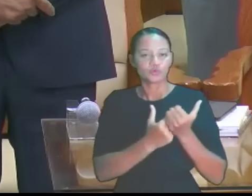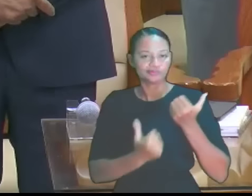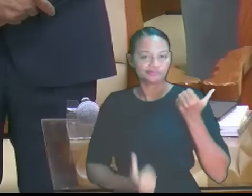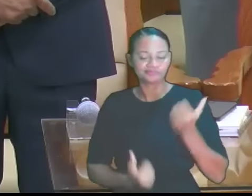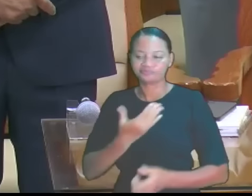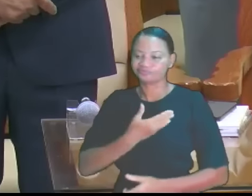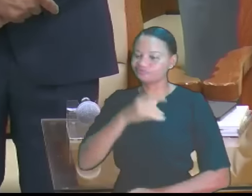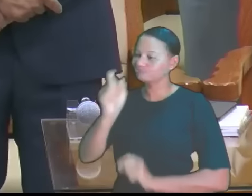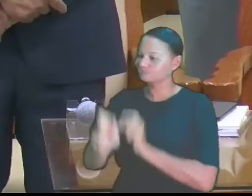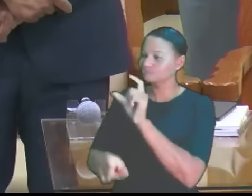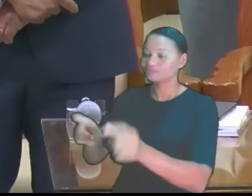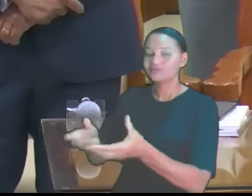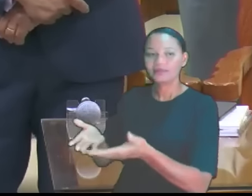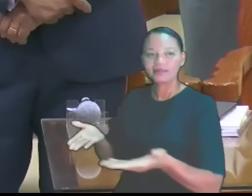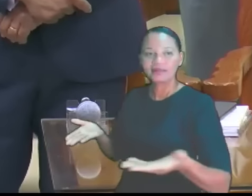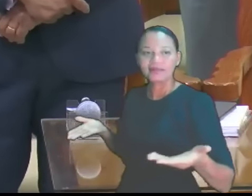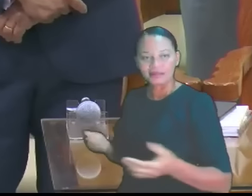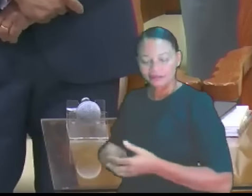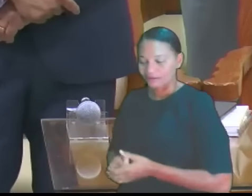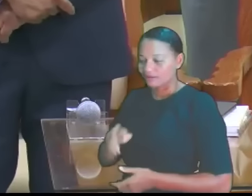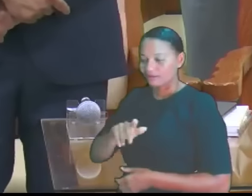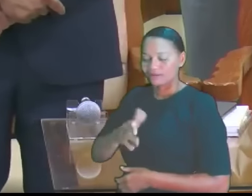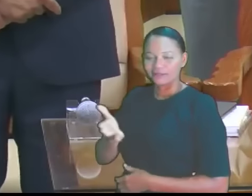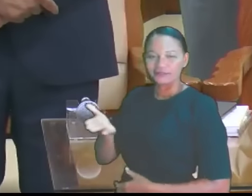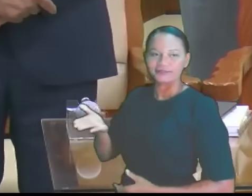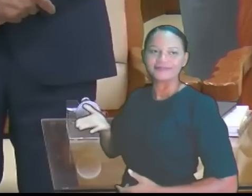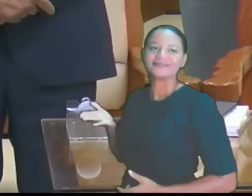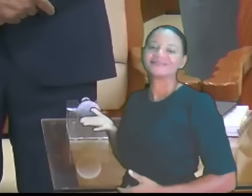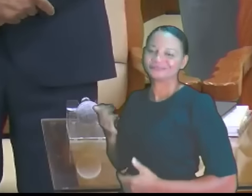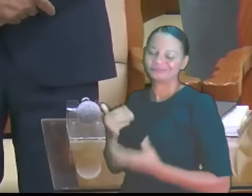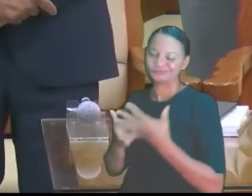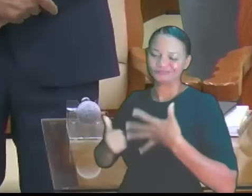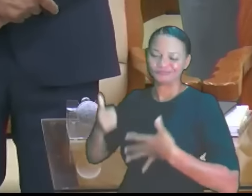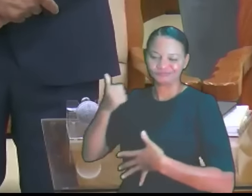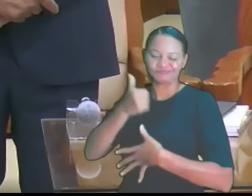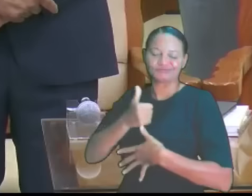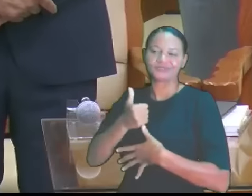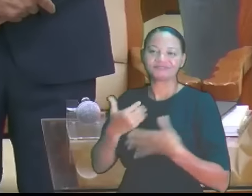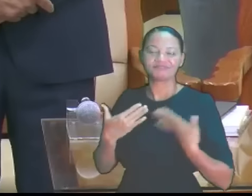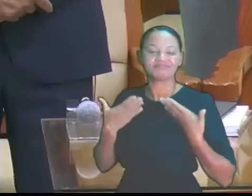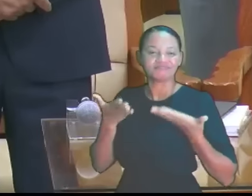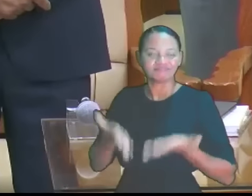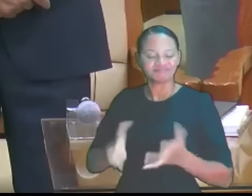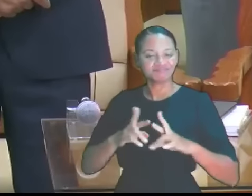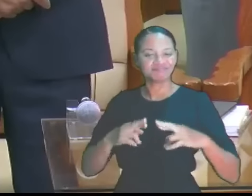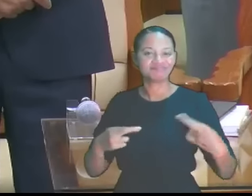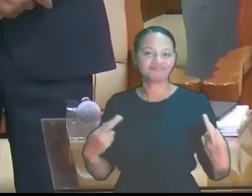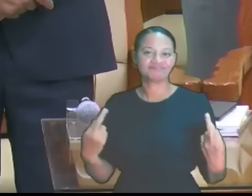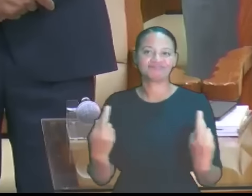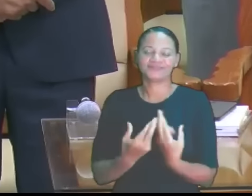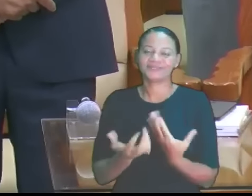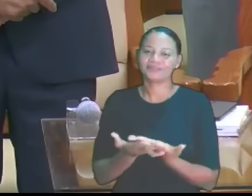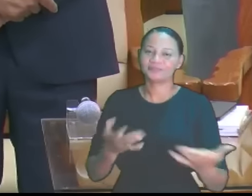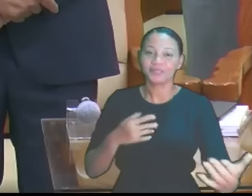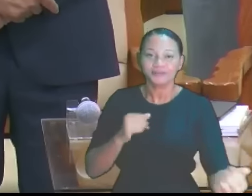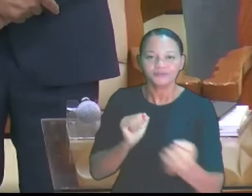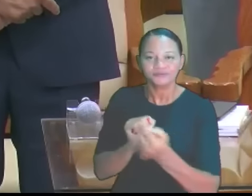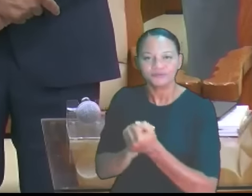amigos que temos aqui. Dizer aos irmãos que é um privilégio estar nessa noite reunidos para